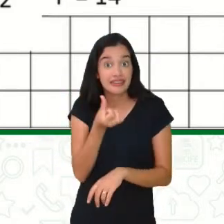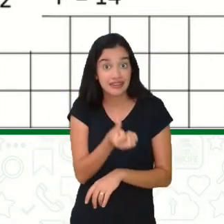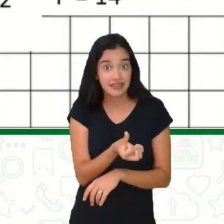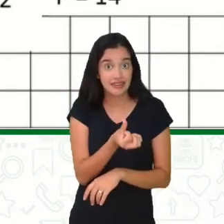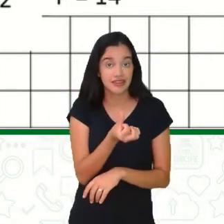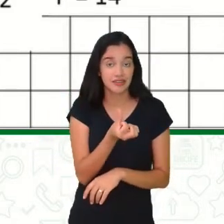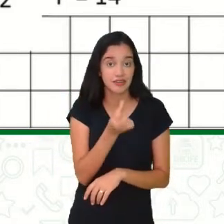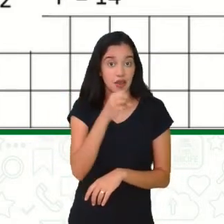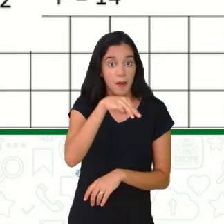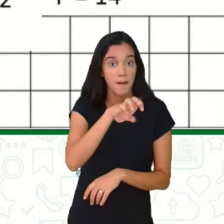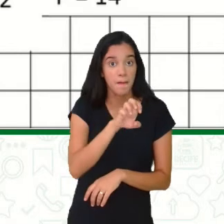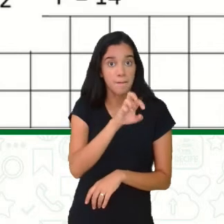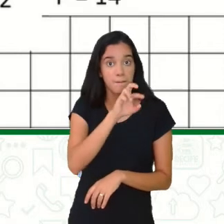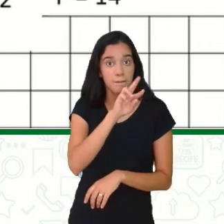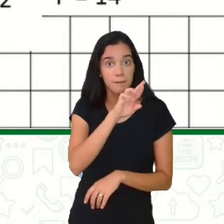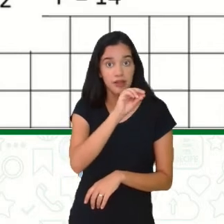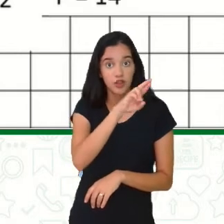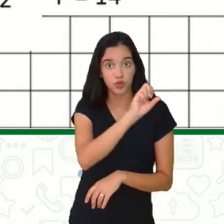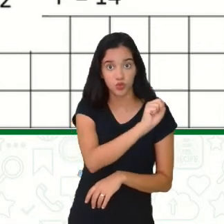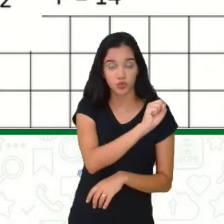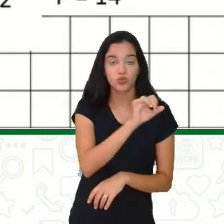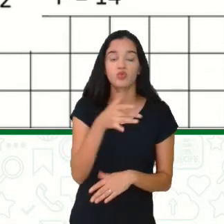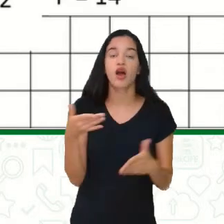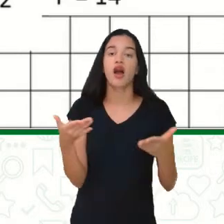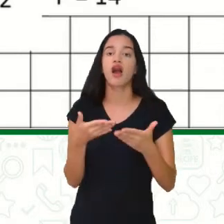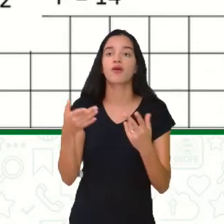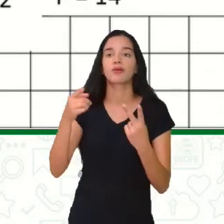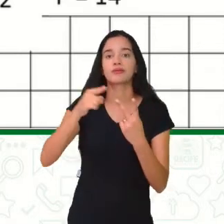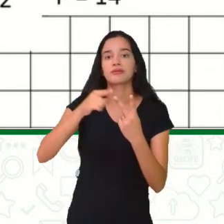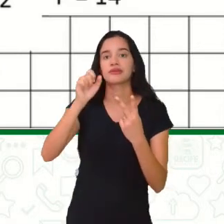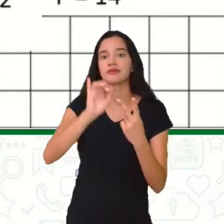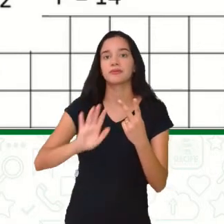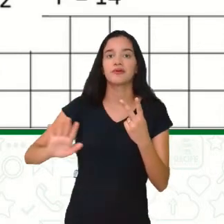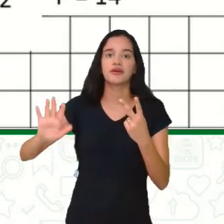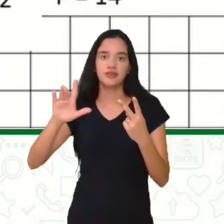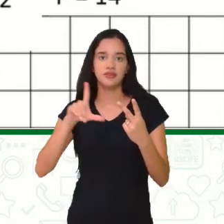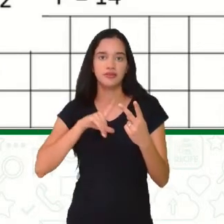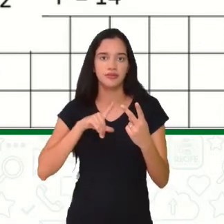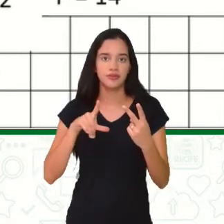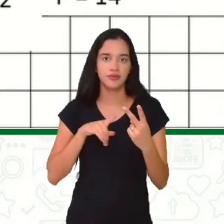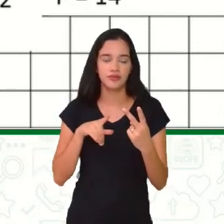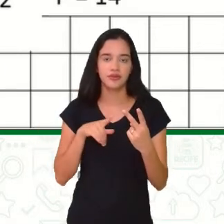todo, não é? A outra figura, eu tenho